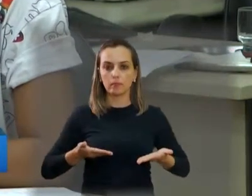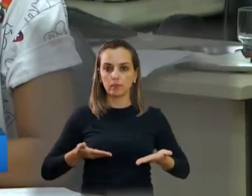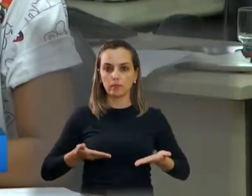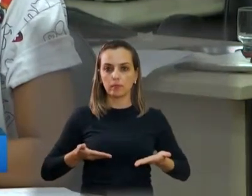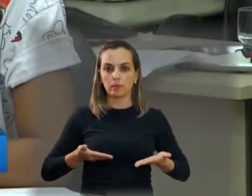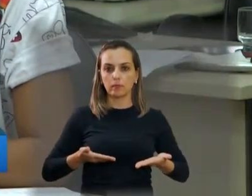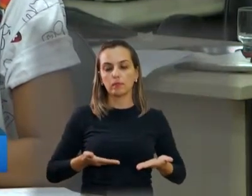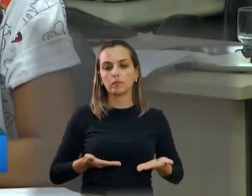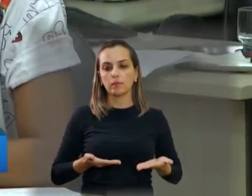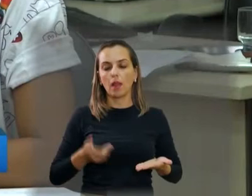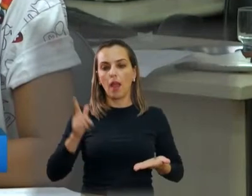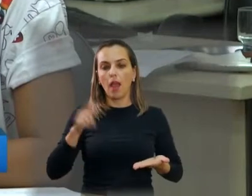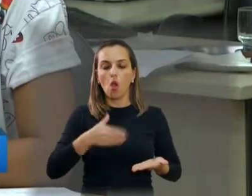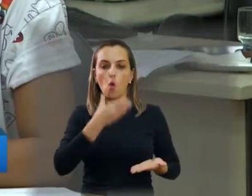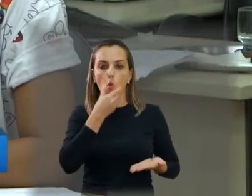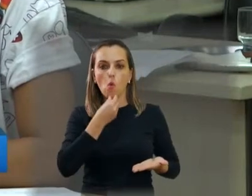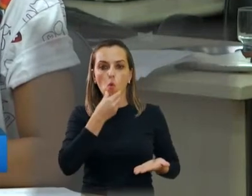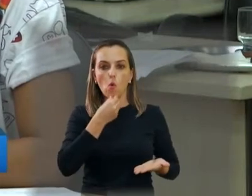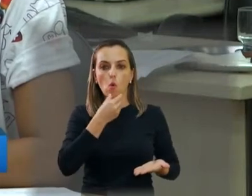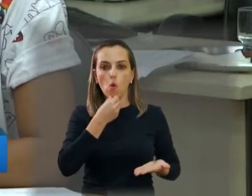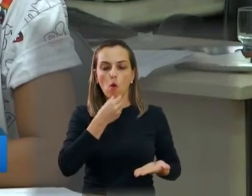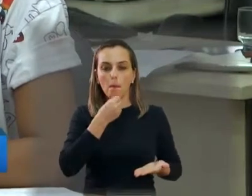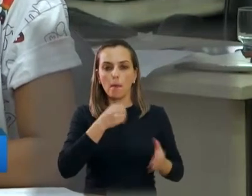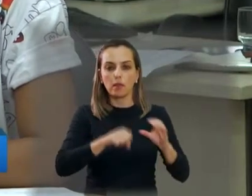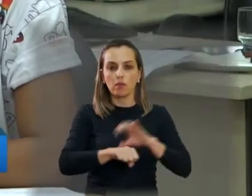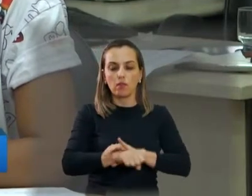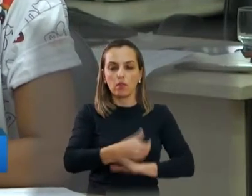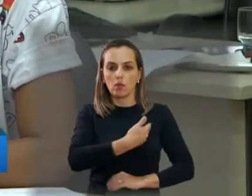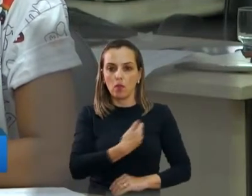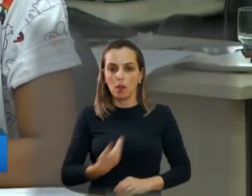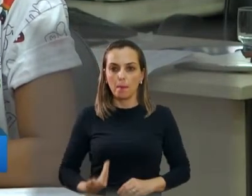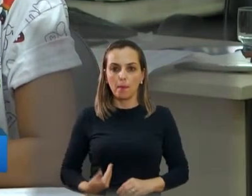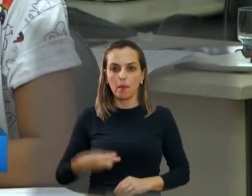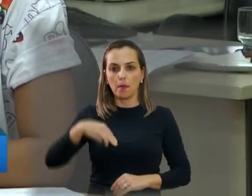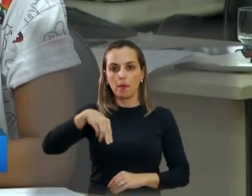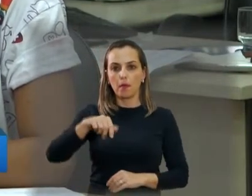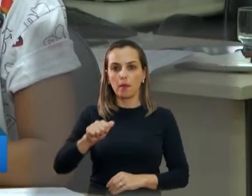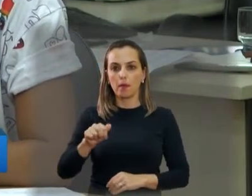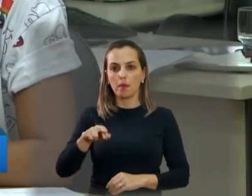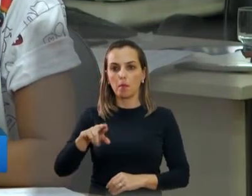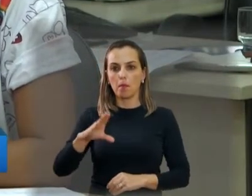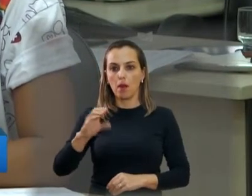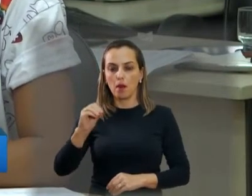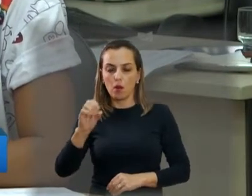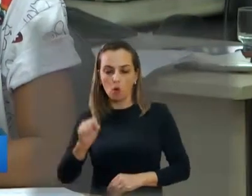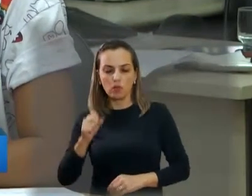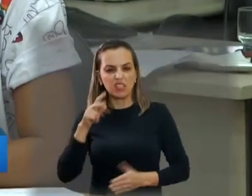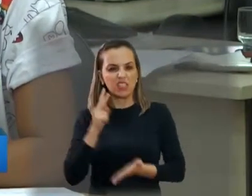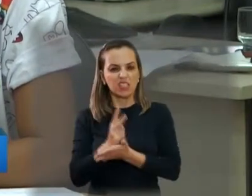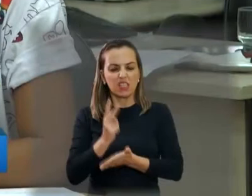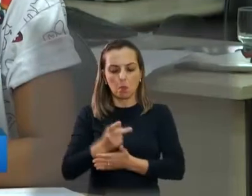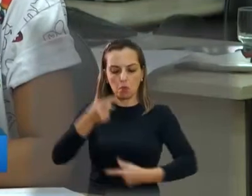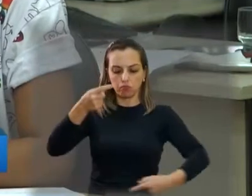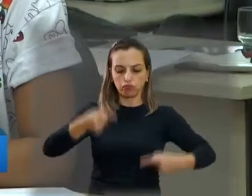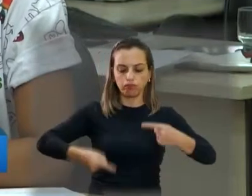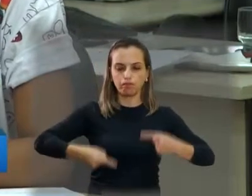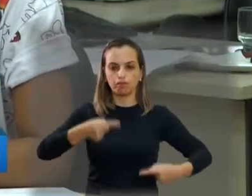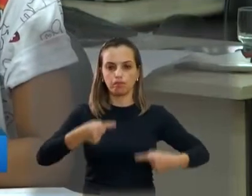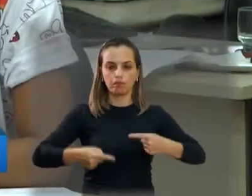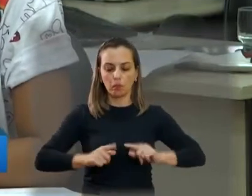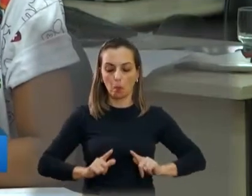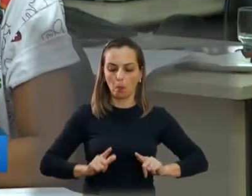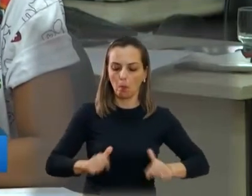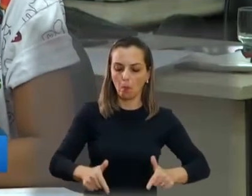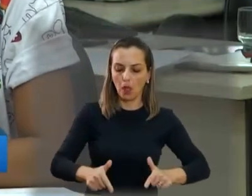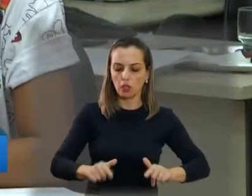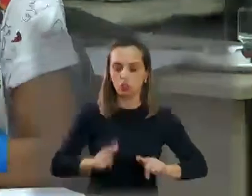nosso estimado defensor público, doutor Marcos, sempre na linha de frente dos debates mais importantes dos direitos humanos